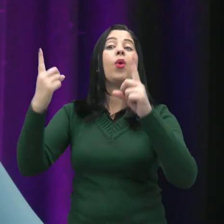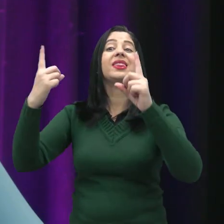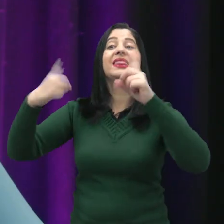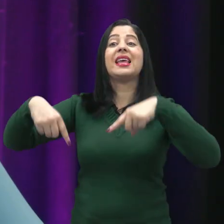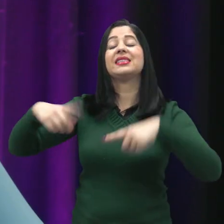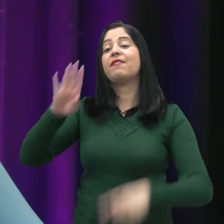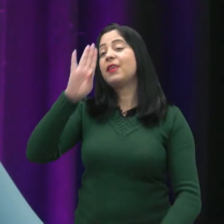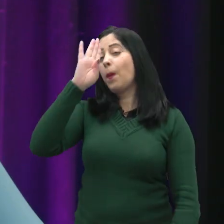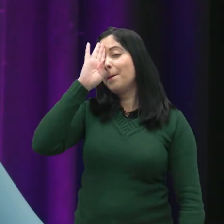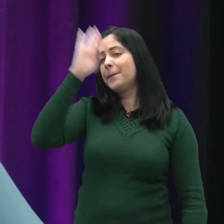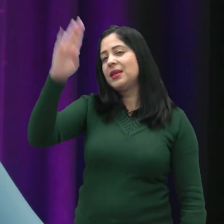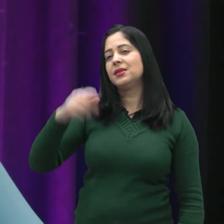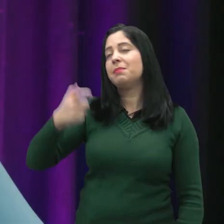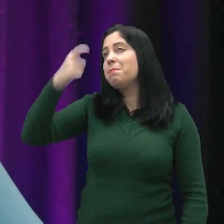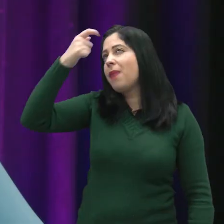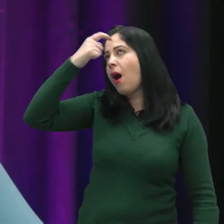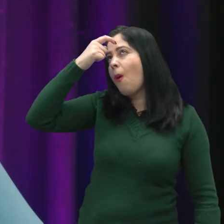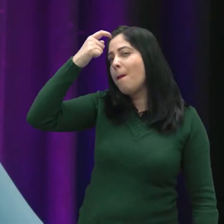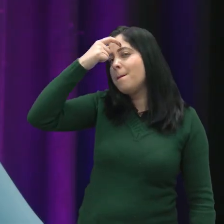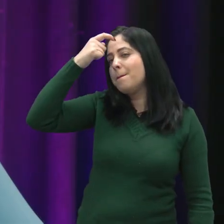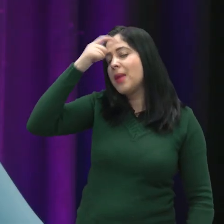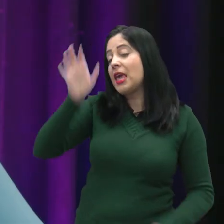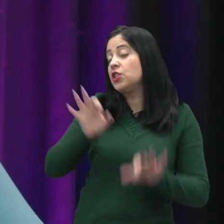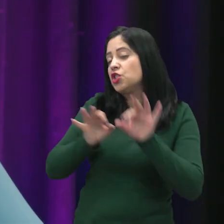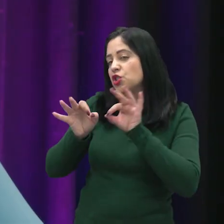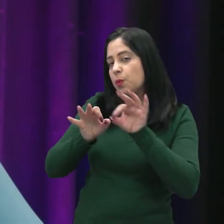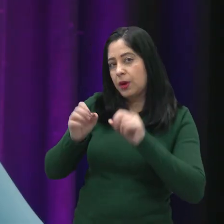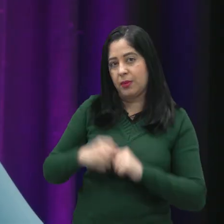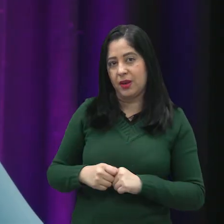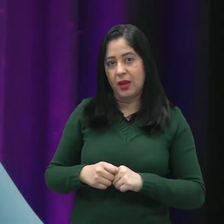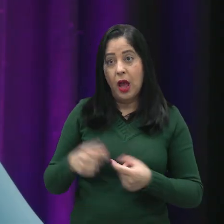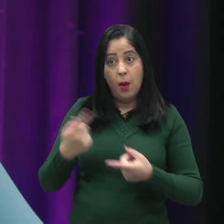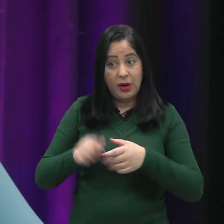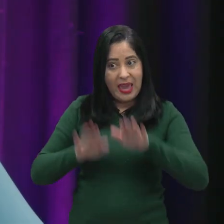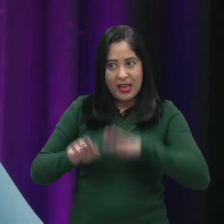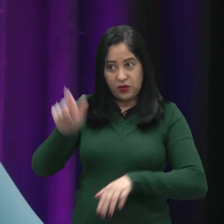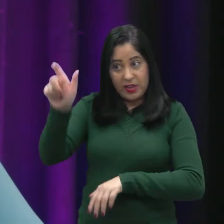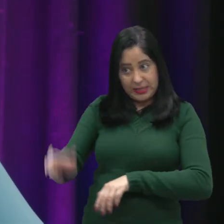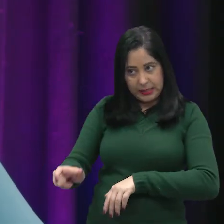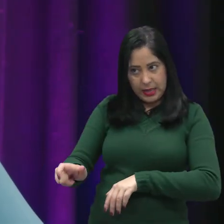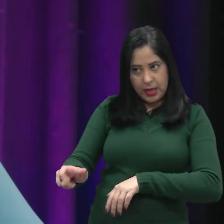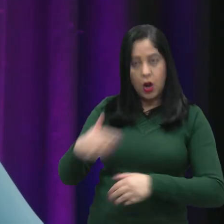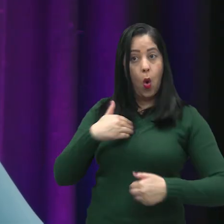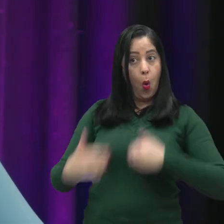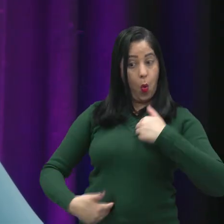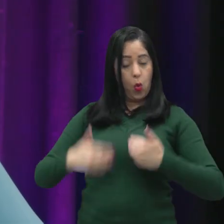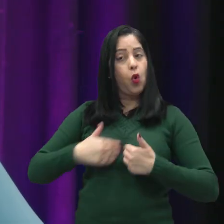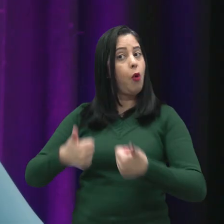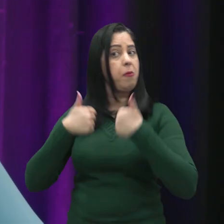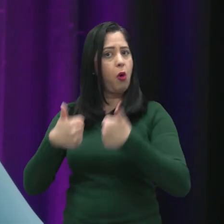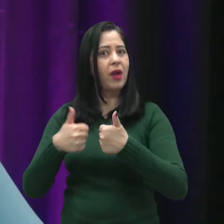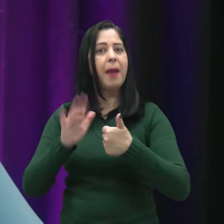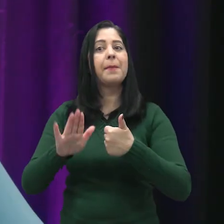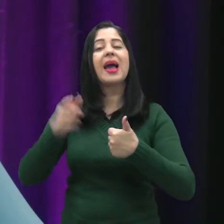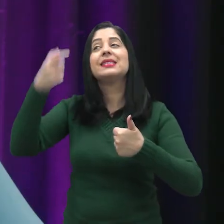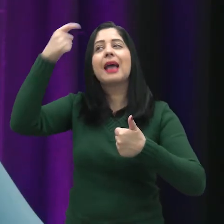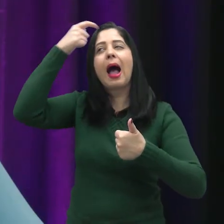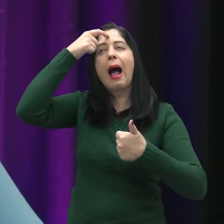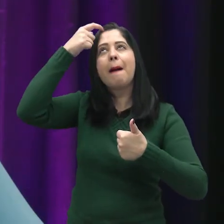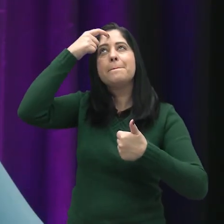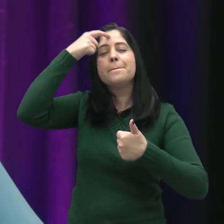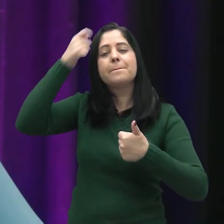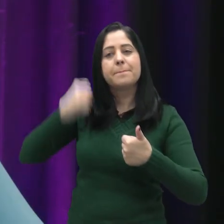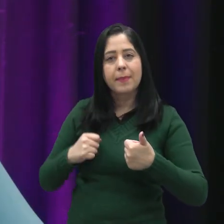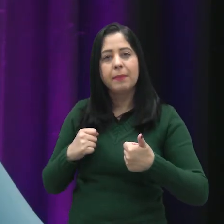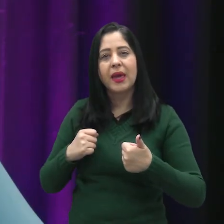atleta tem na preparação mental de alto rendimento? Porque muitas vezes ele está preparado fisicamente, né? Mas será que a mente dele,